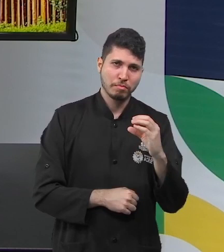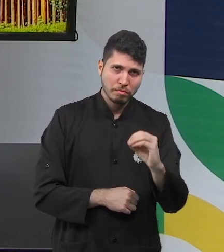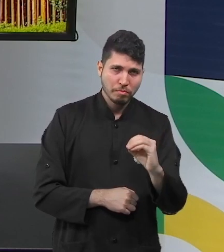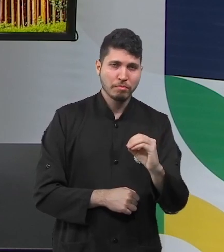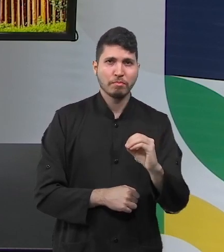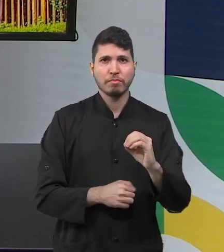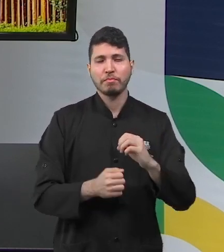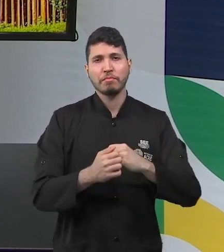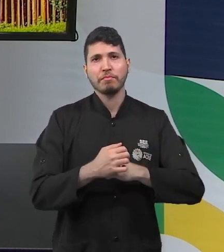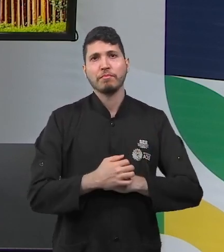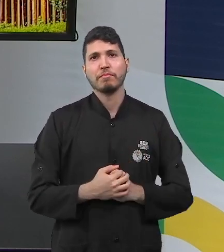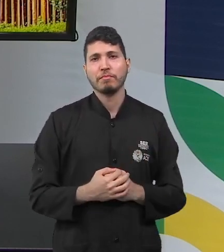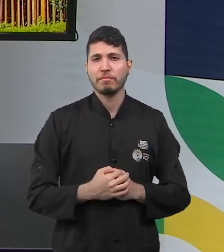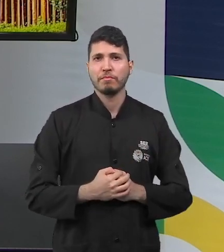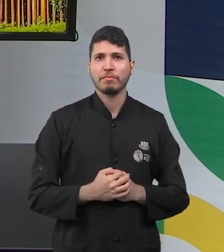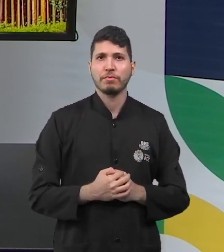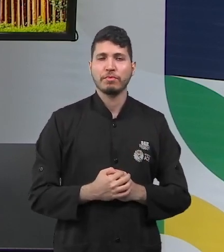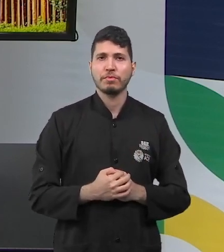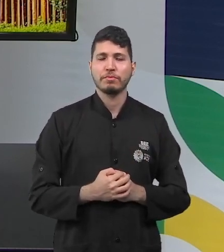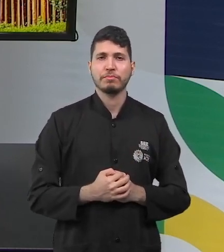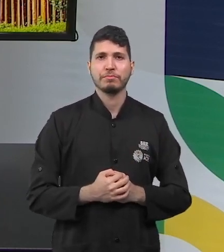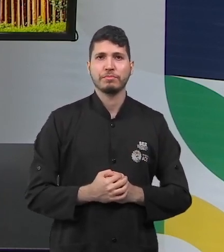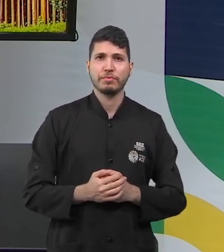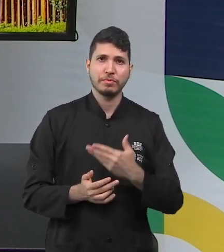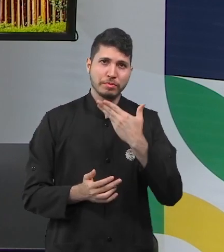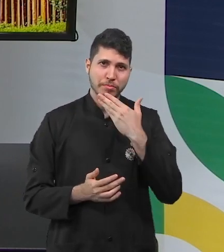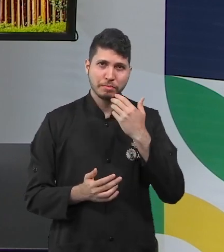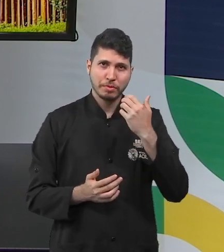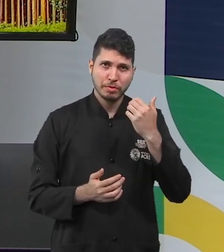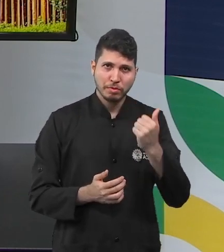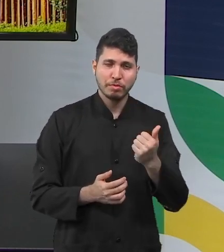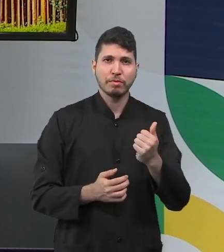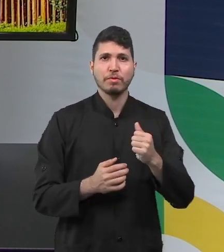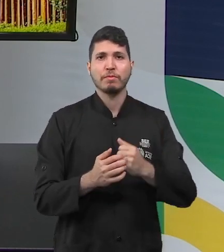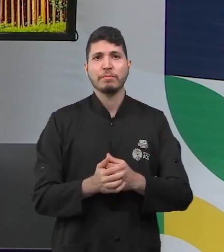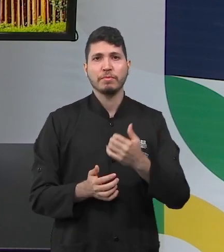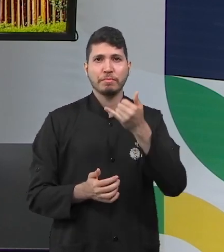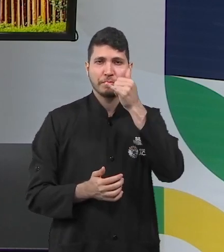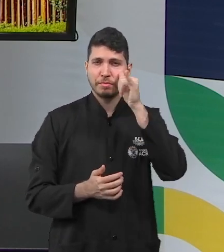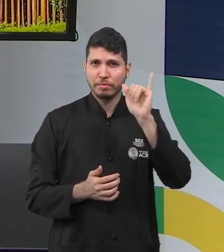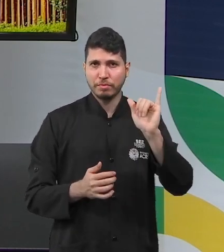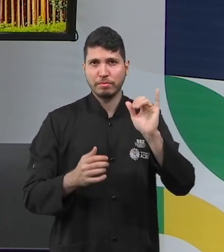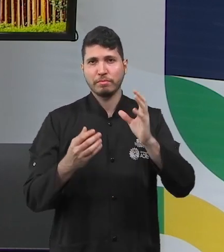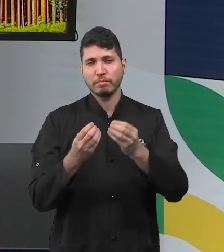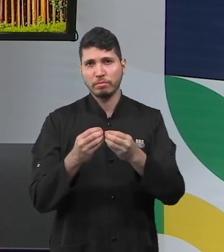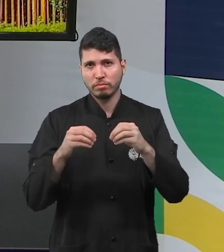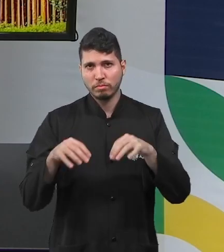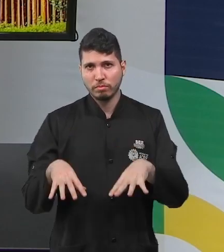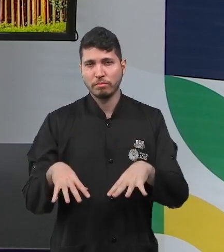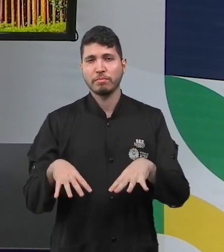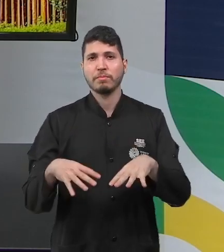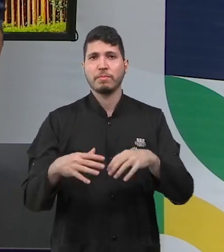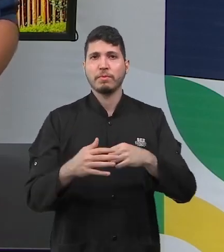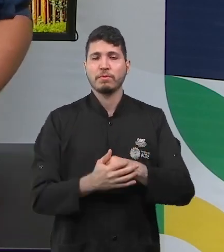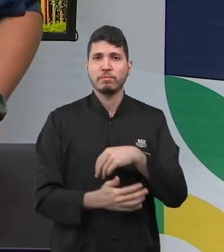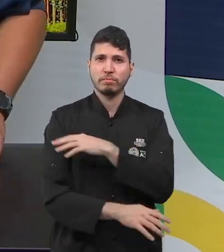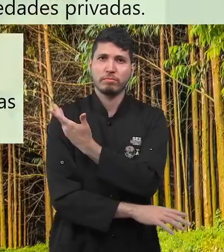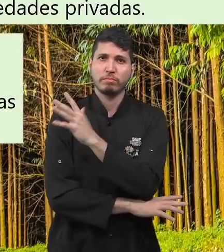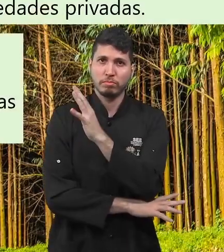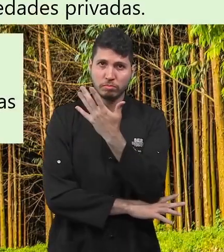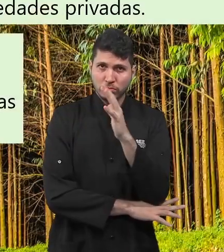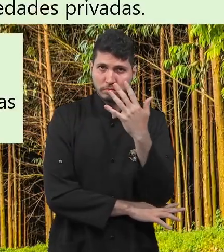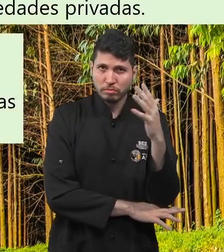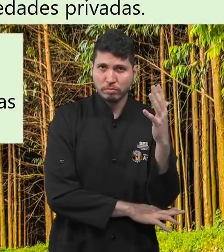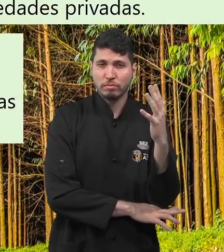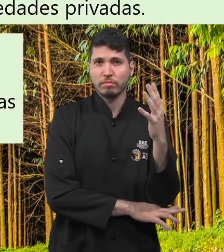econômico sem devastar o ambiente, sem prejudicar a biodiversidade. E por último,